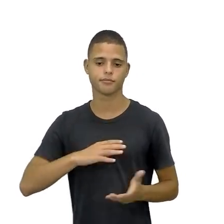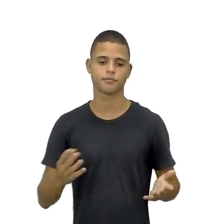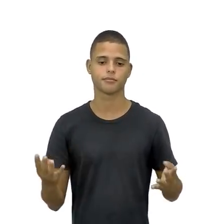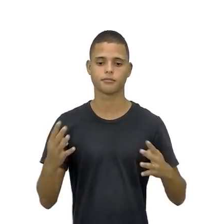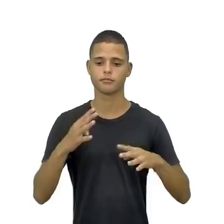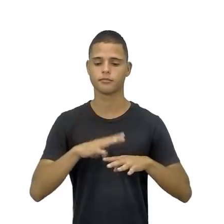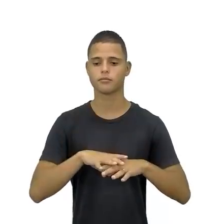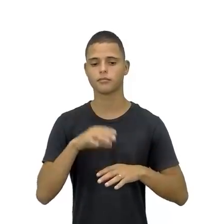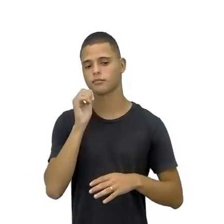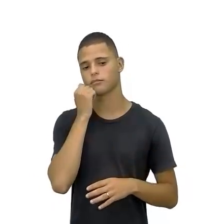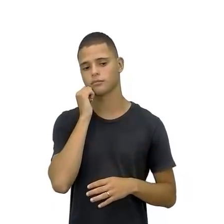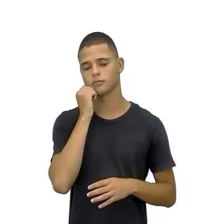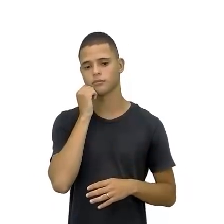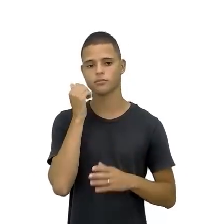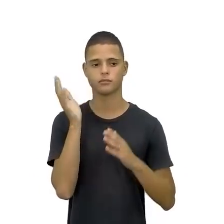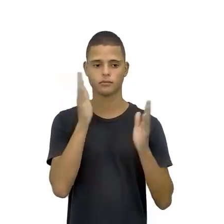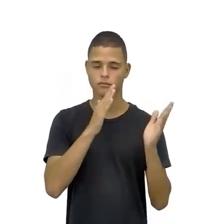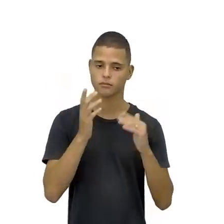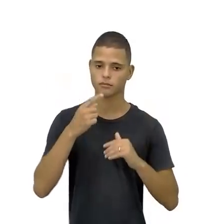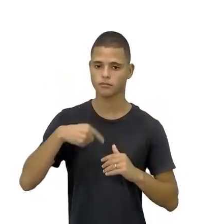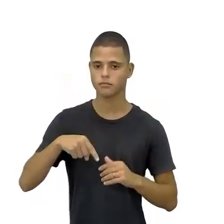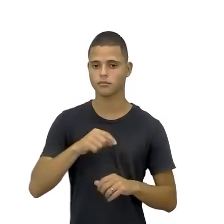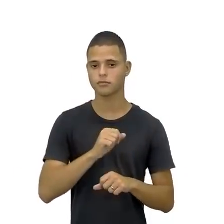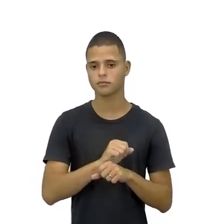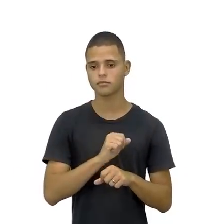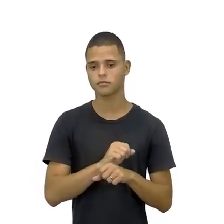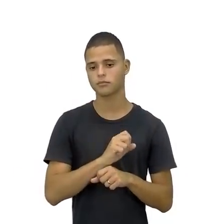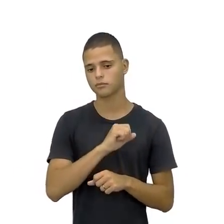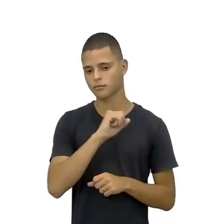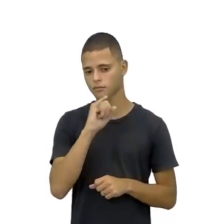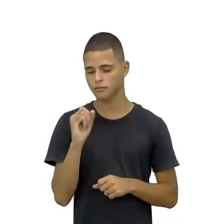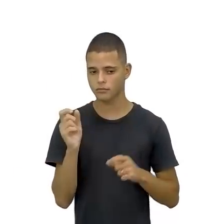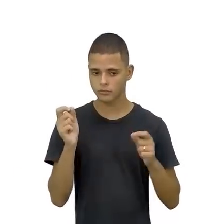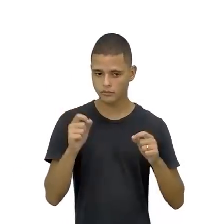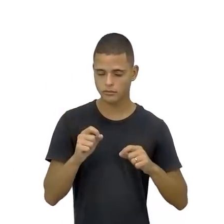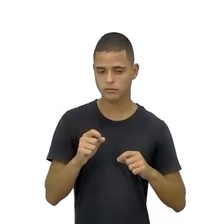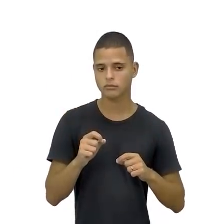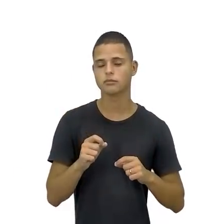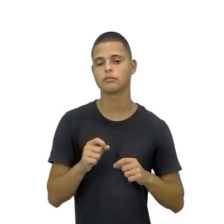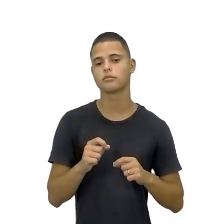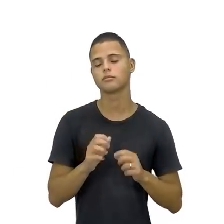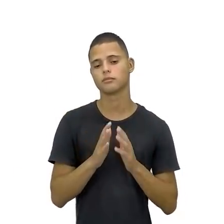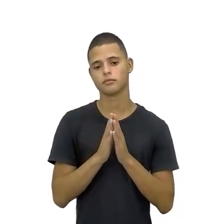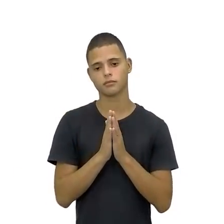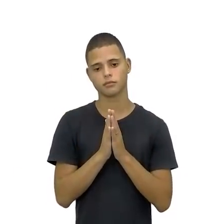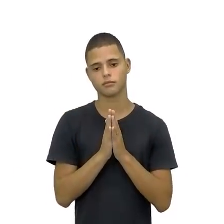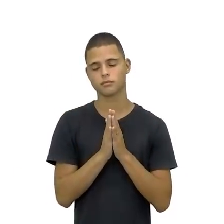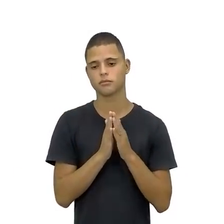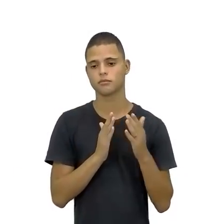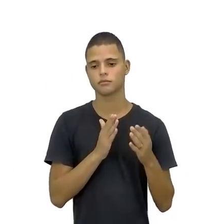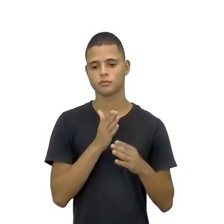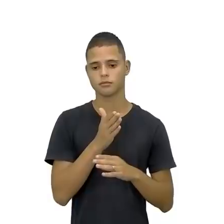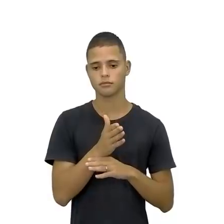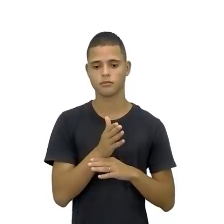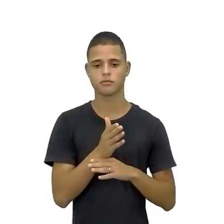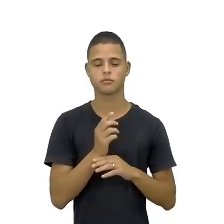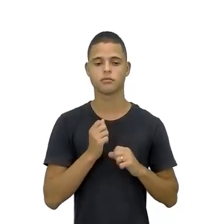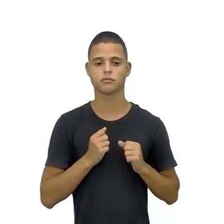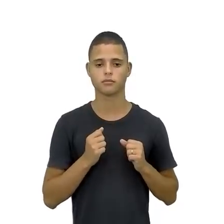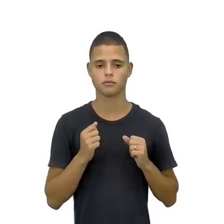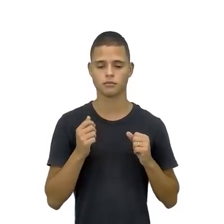da natureza. Esperamos professores que, se possível e houver condições, de fazer aí, então, essa